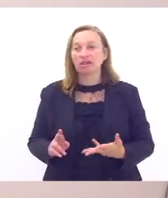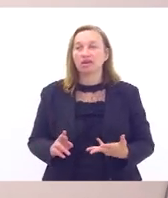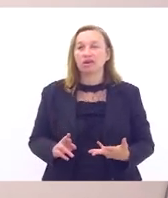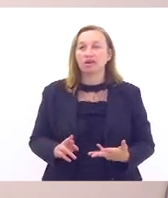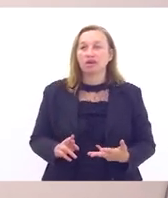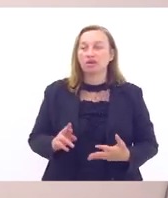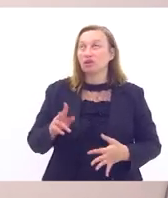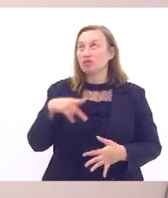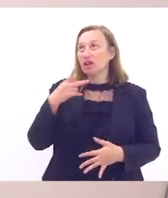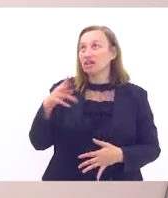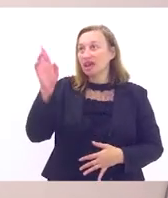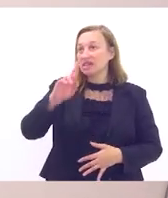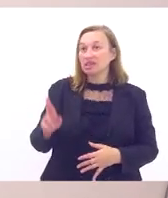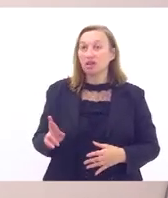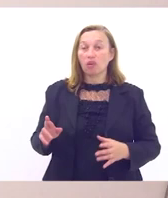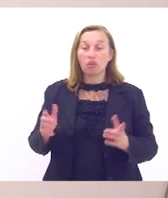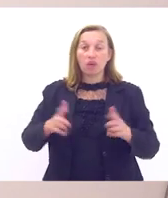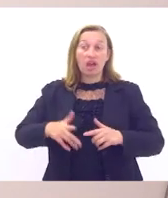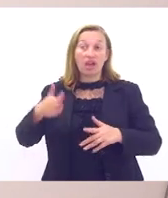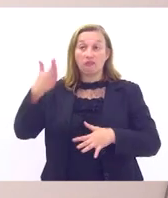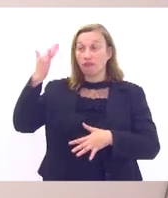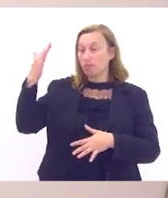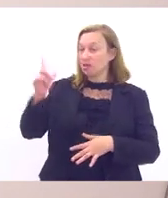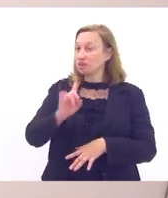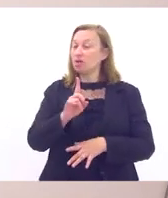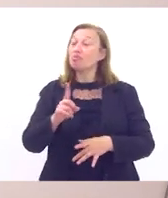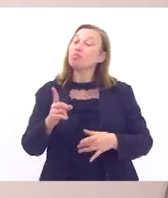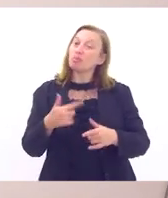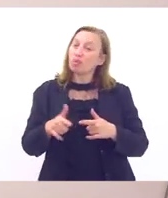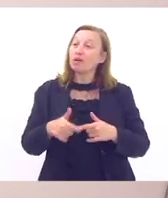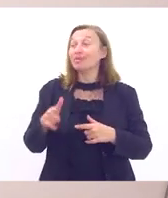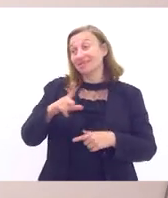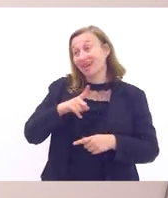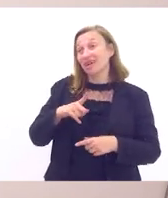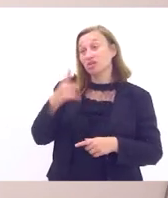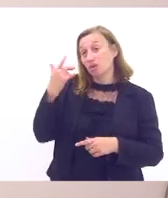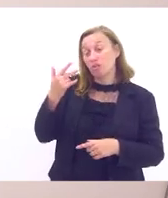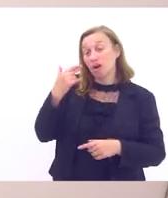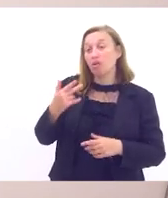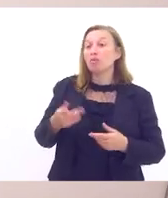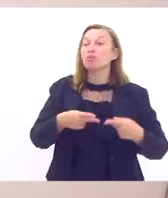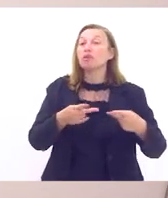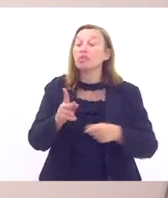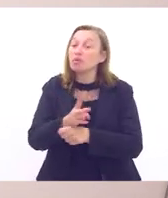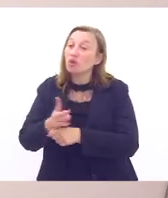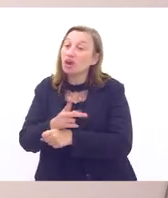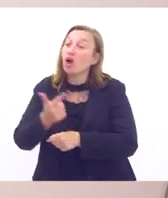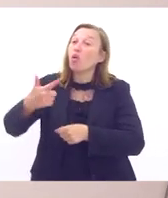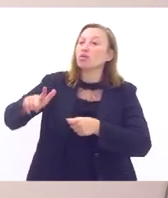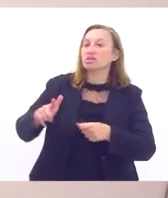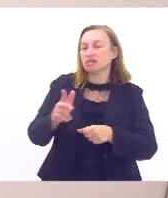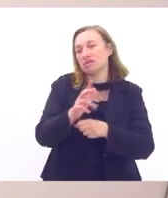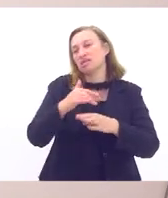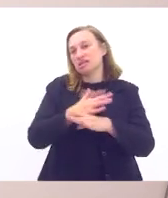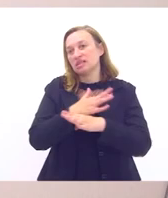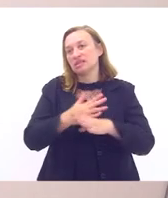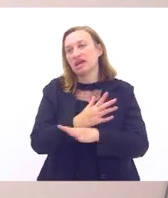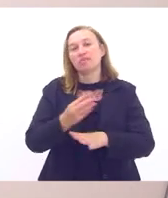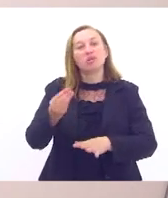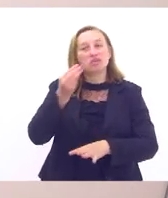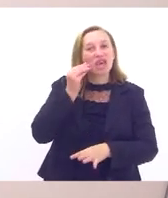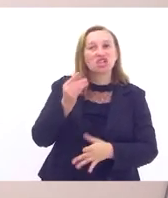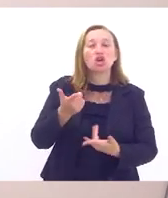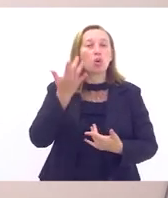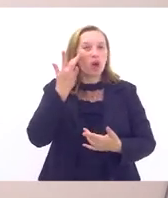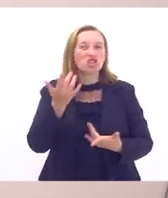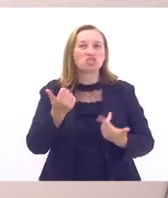a 8ª maravilha do mundo, não, a gente tem um monte de problema lá também, mas teve que procurar outra cidade para fazer o teste. Então, acho que tem que ter um